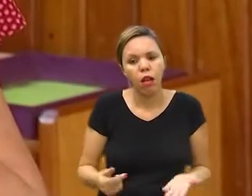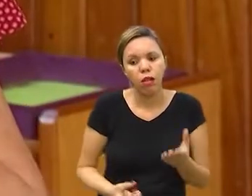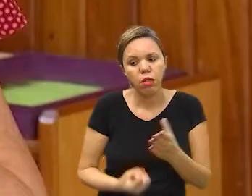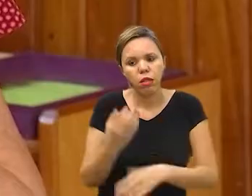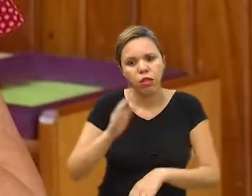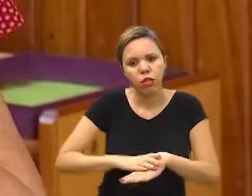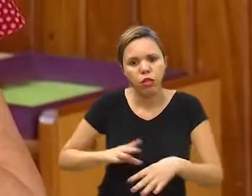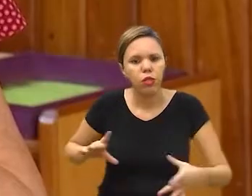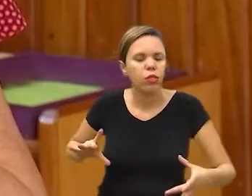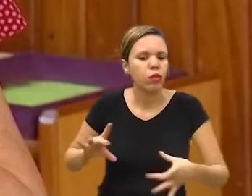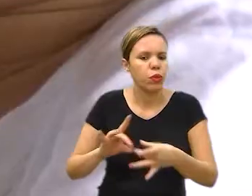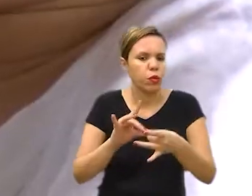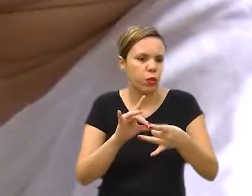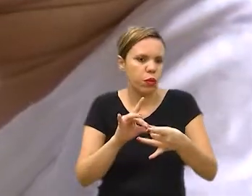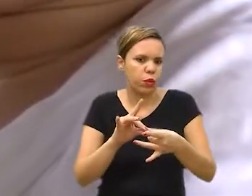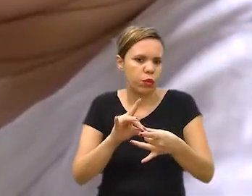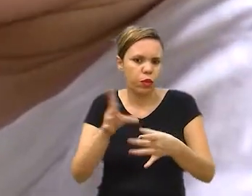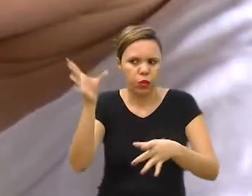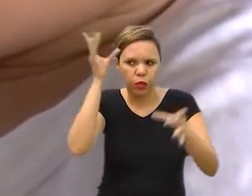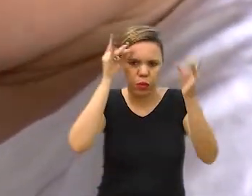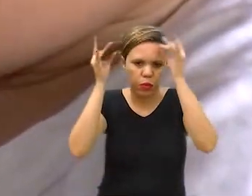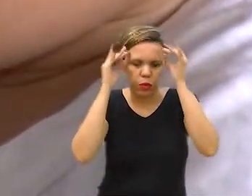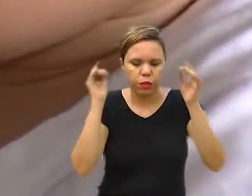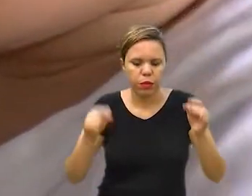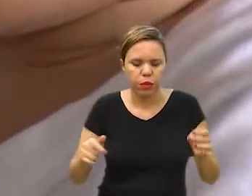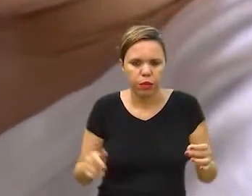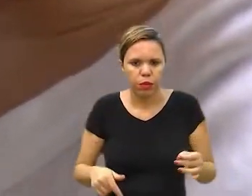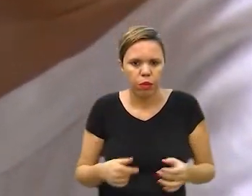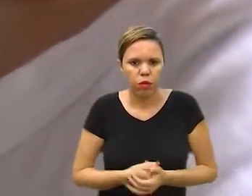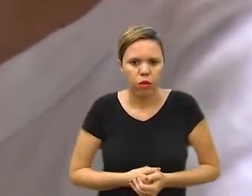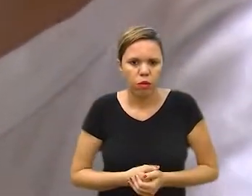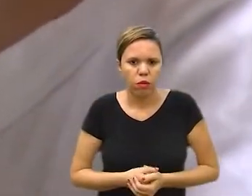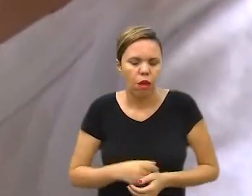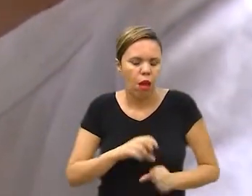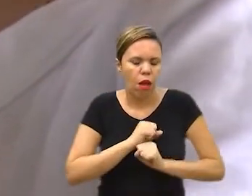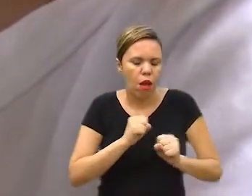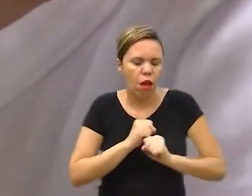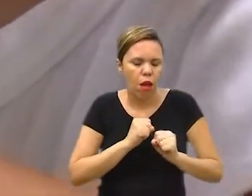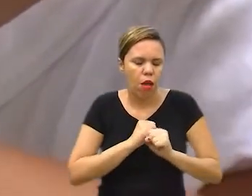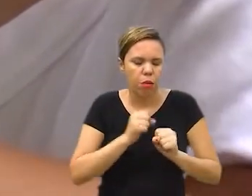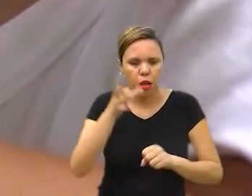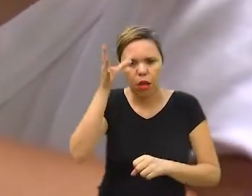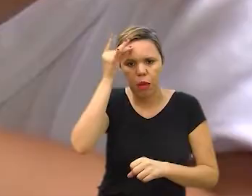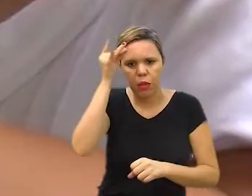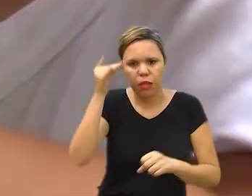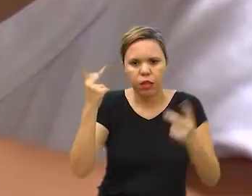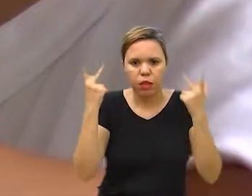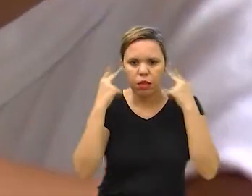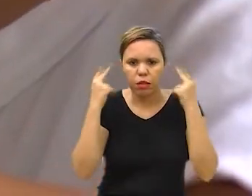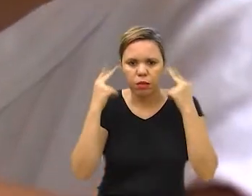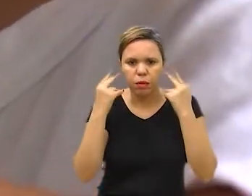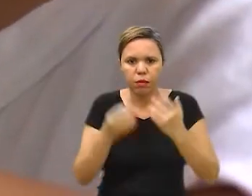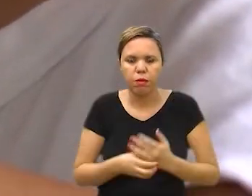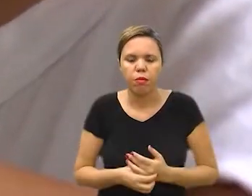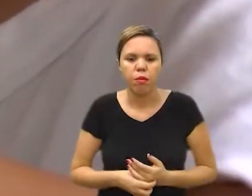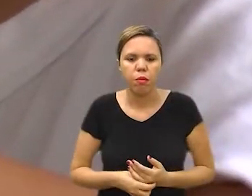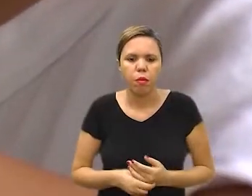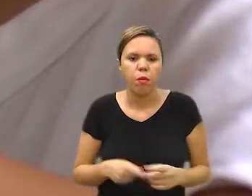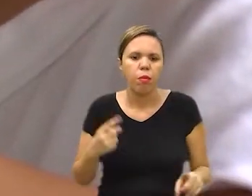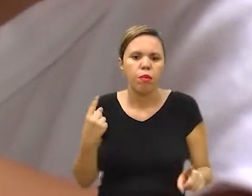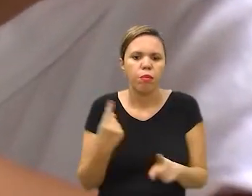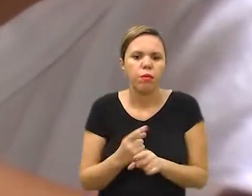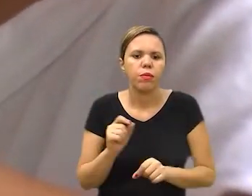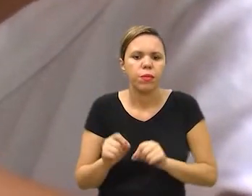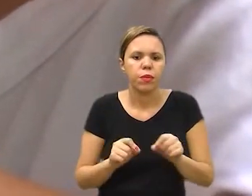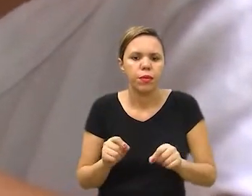seu vínculo com a aprendizagem. Aqui ele ama aprender, porque o aprender vem da natureza, ele encontra o